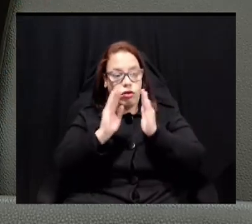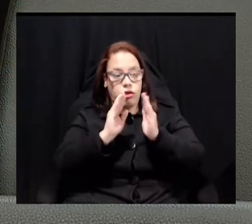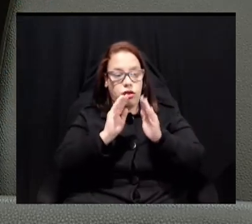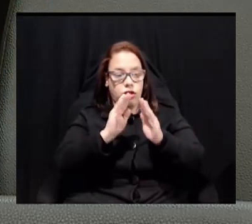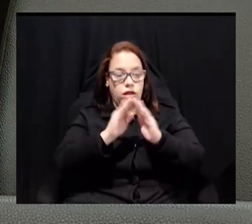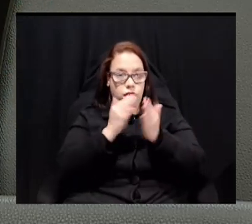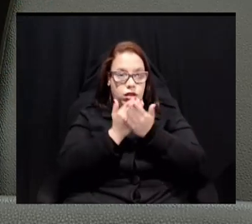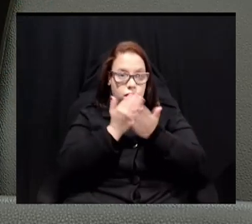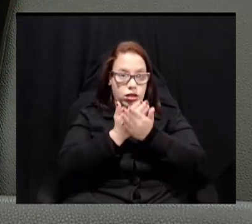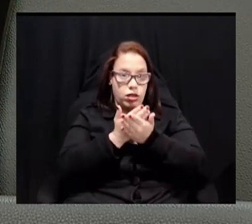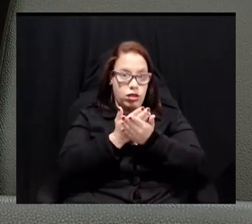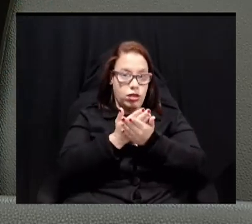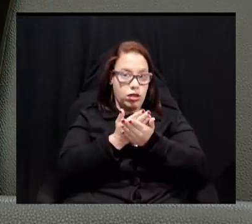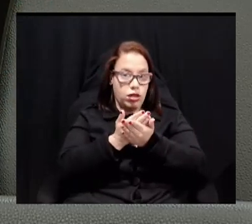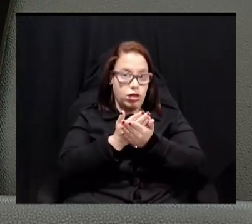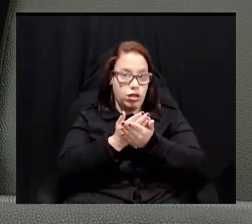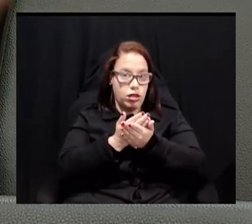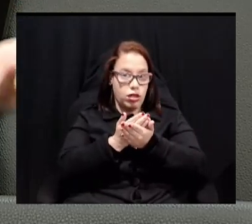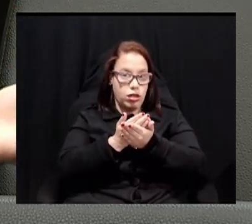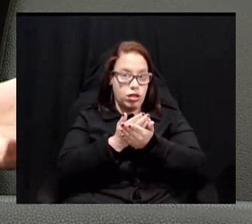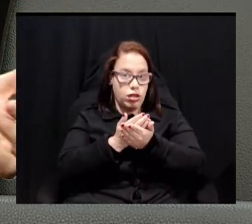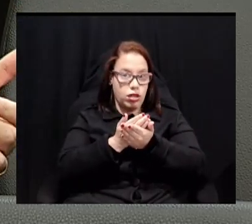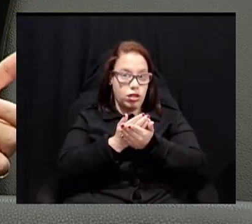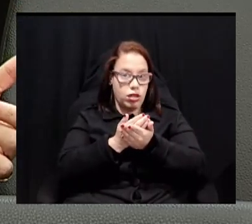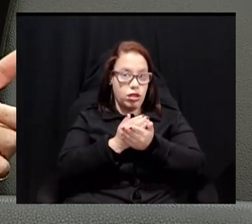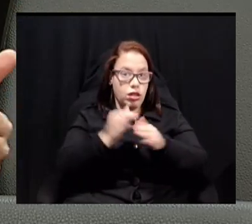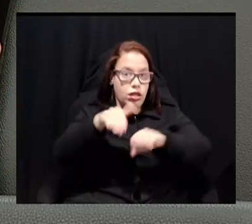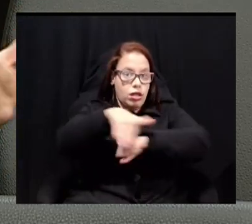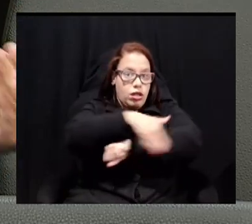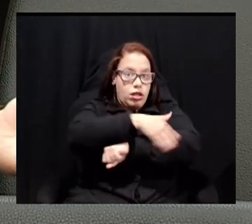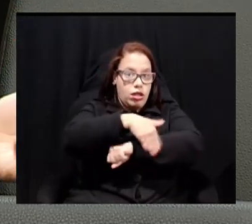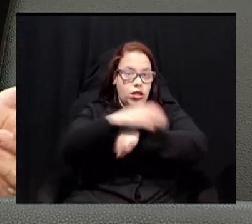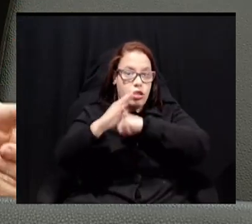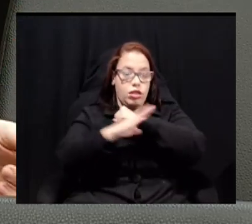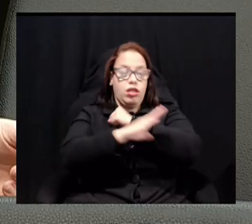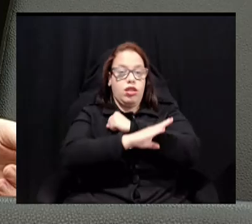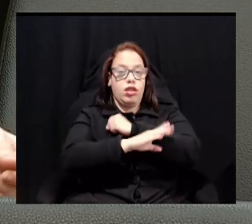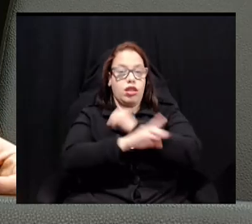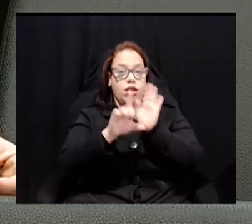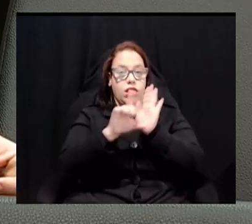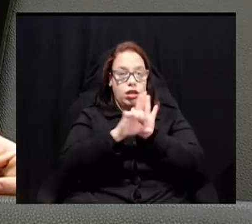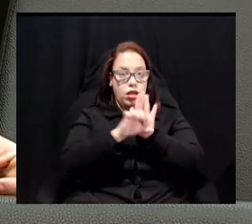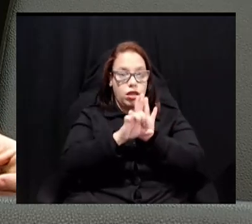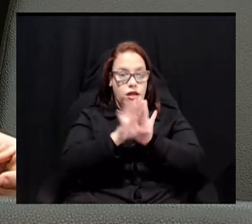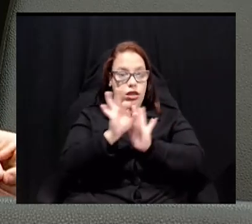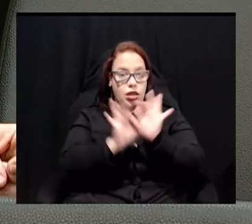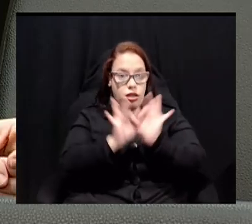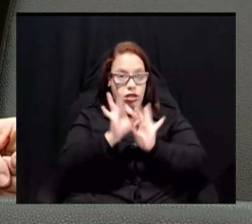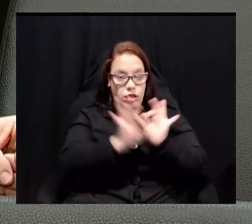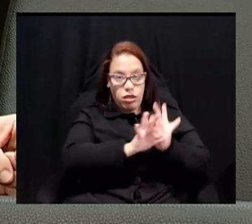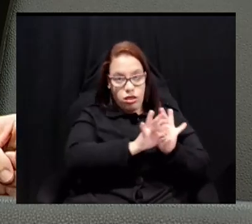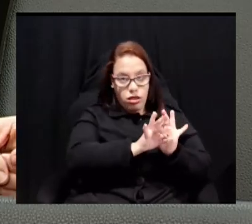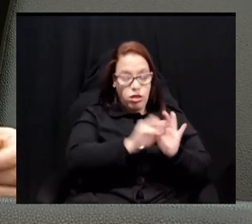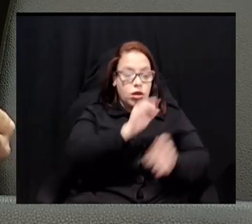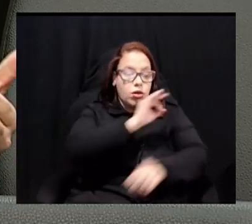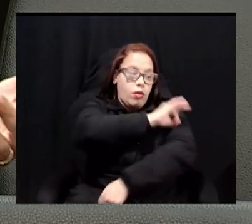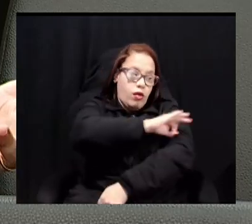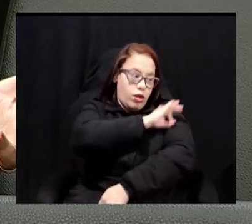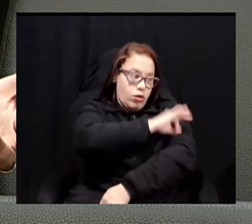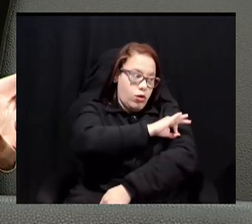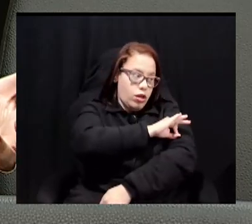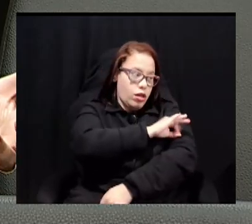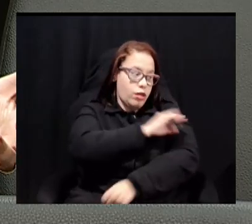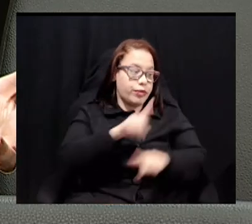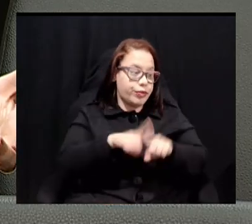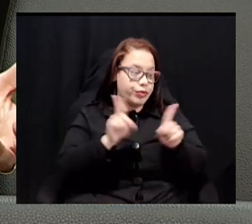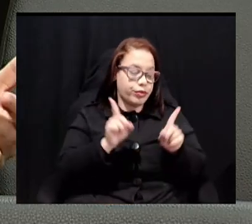ali. E é uma rua, não é um bairro ainda que está legalizado, está em fase de regularização pela prefeitura, mas existe